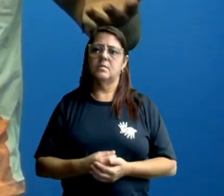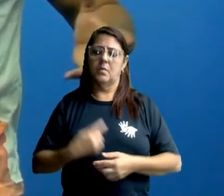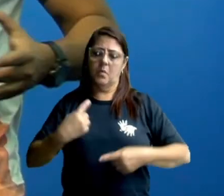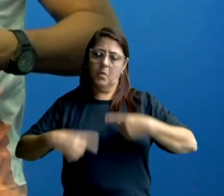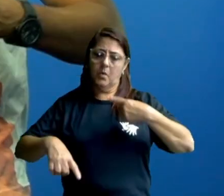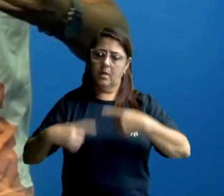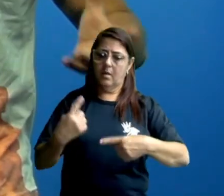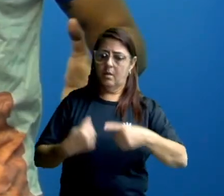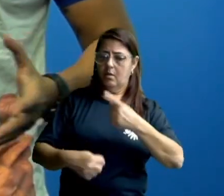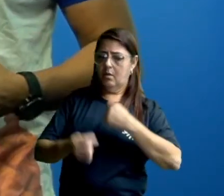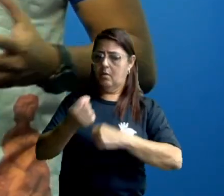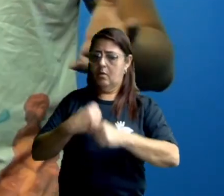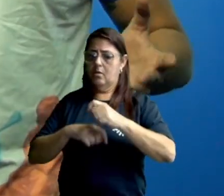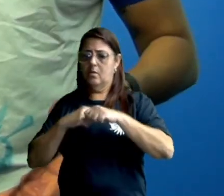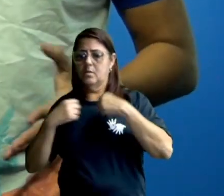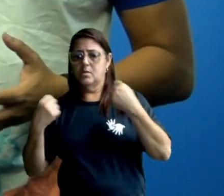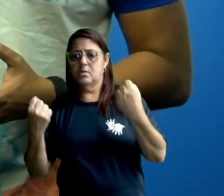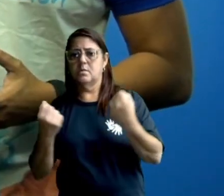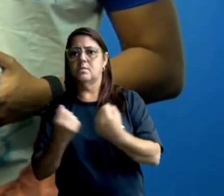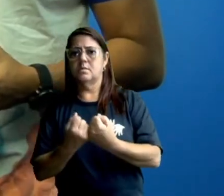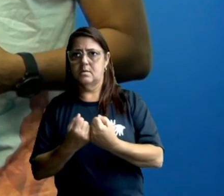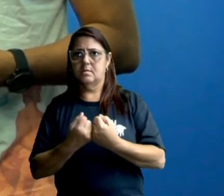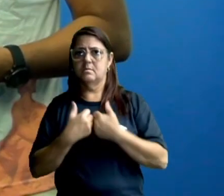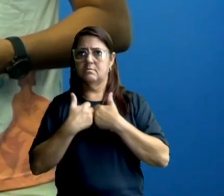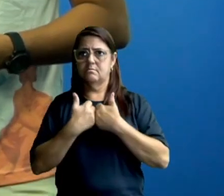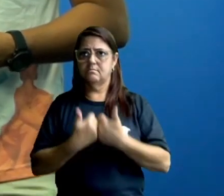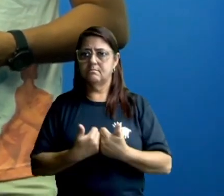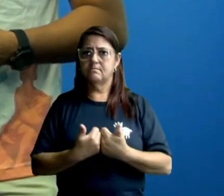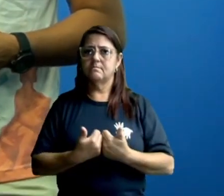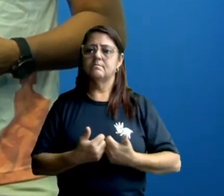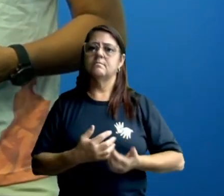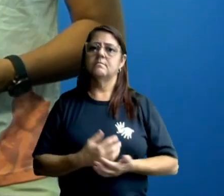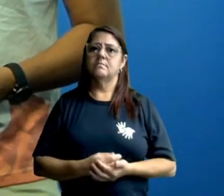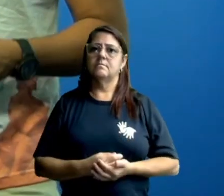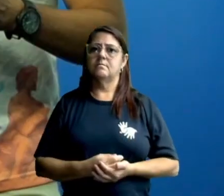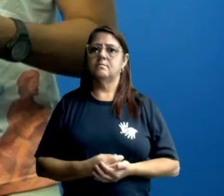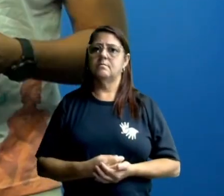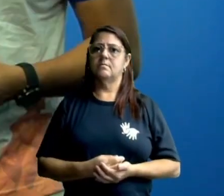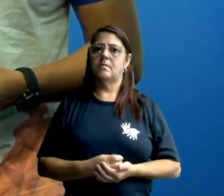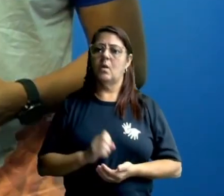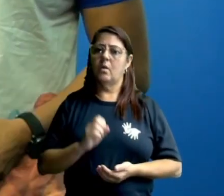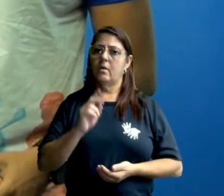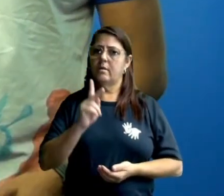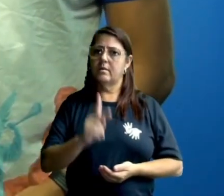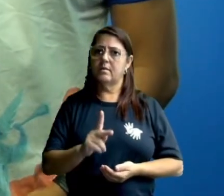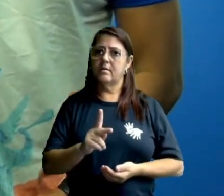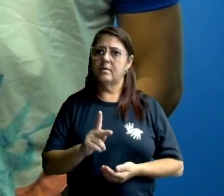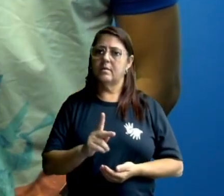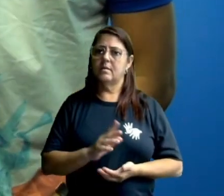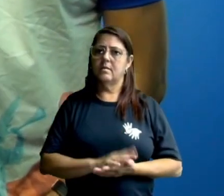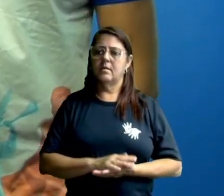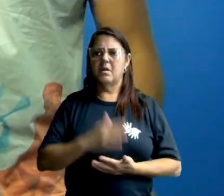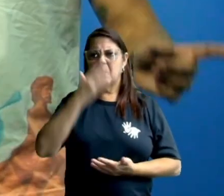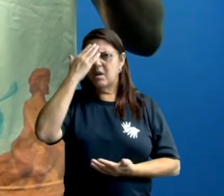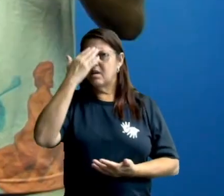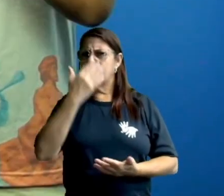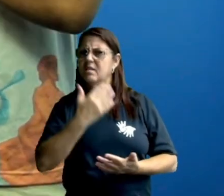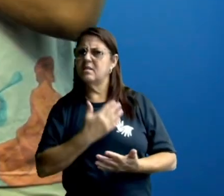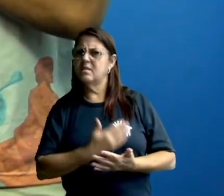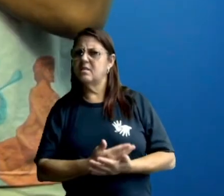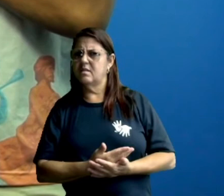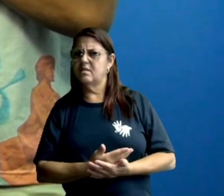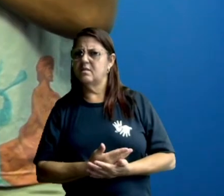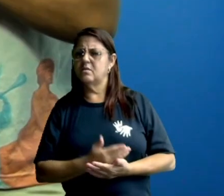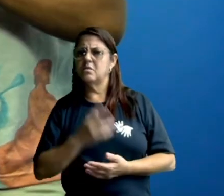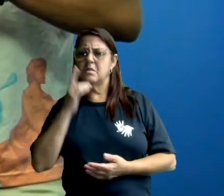político, econômico e social em grande parte do planeta. Tá bom? É isso aí, pessoal. Eu acredito que